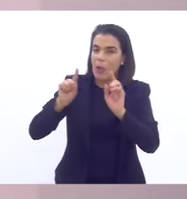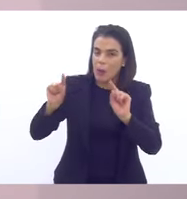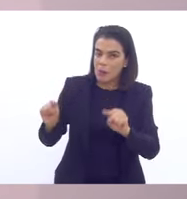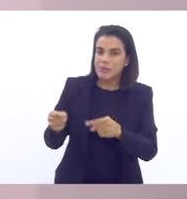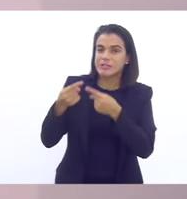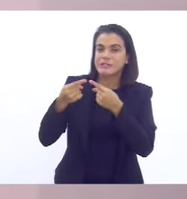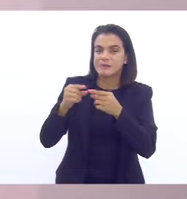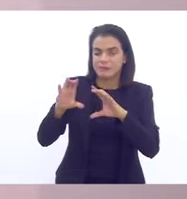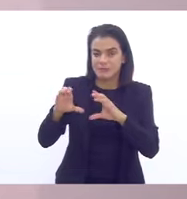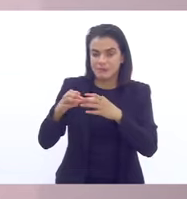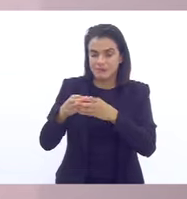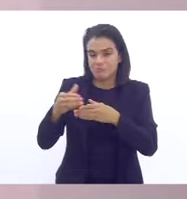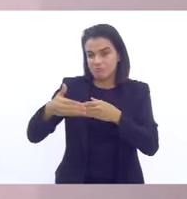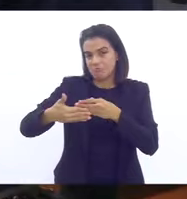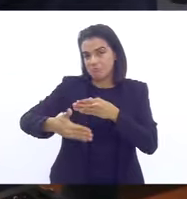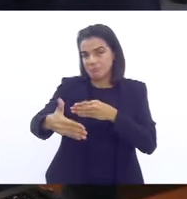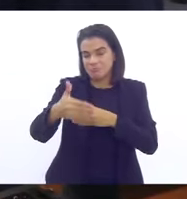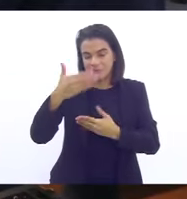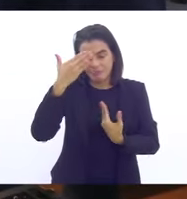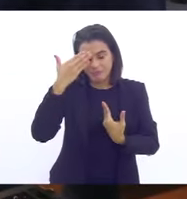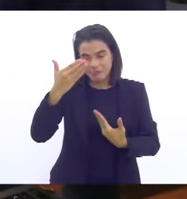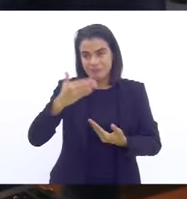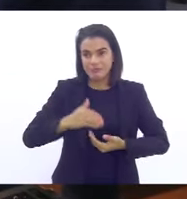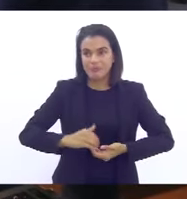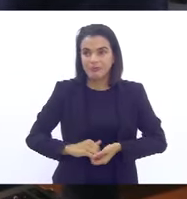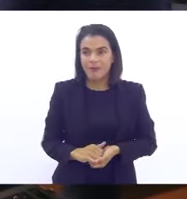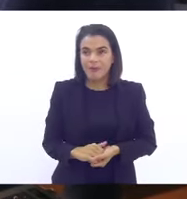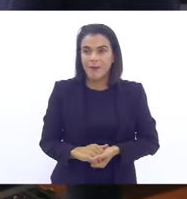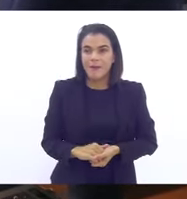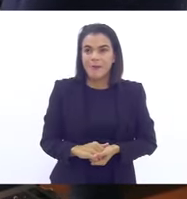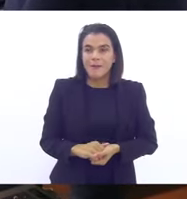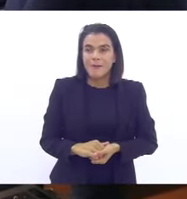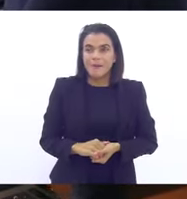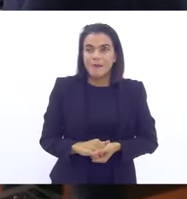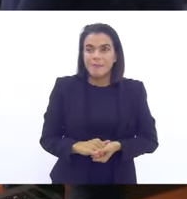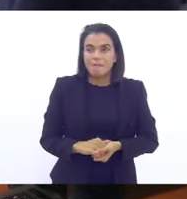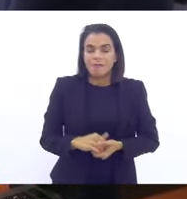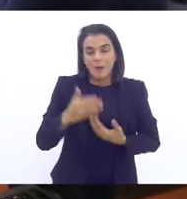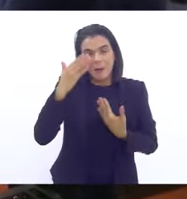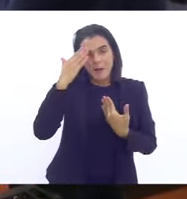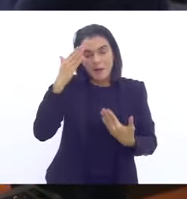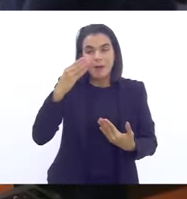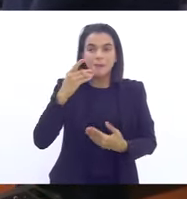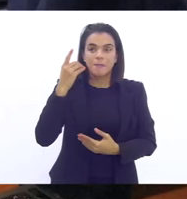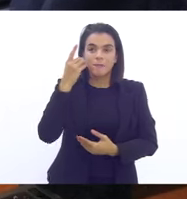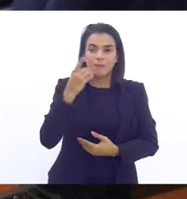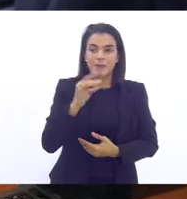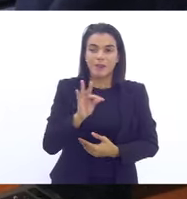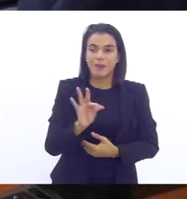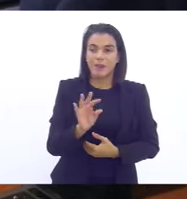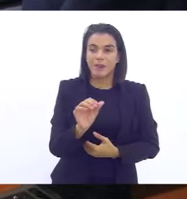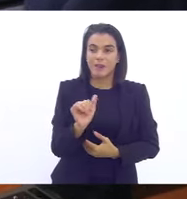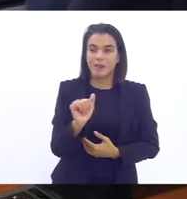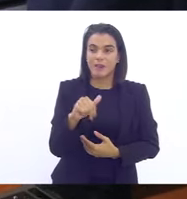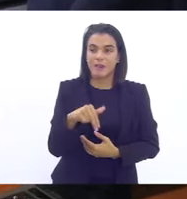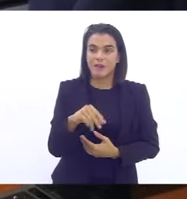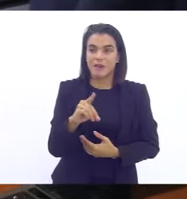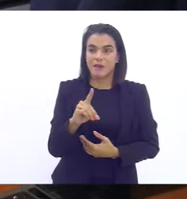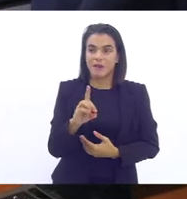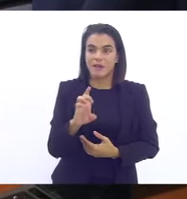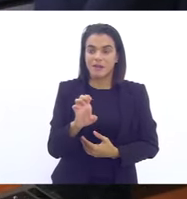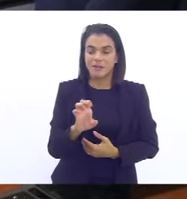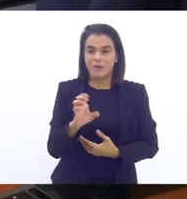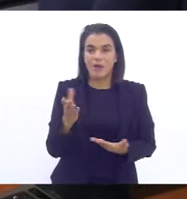para essa comissão aqui nos próximos dias. Obrigado. Obrigado, deputado Tandi. Passo a palavra para o